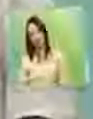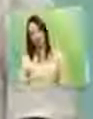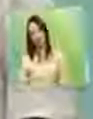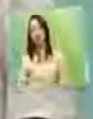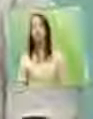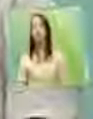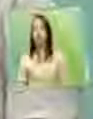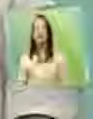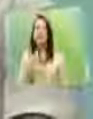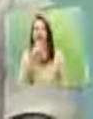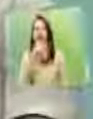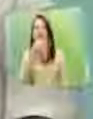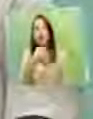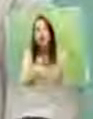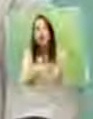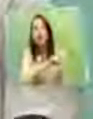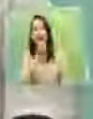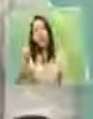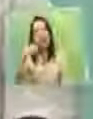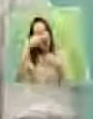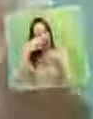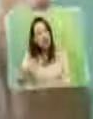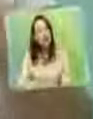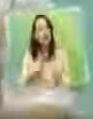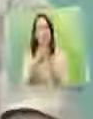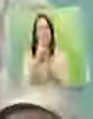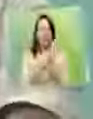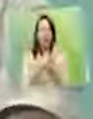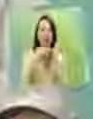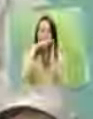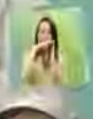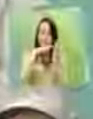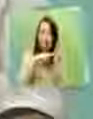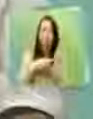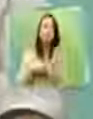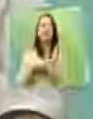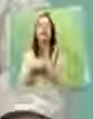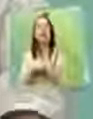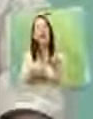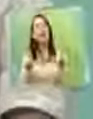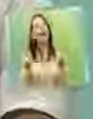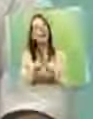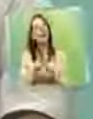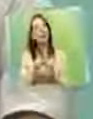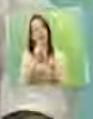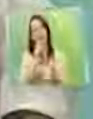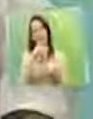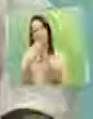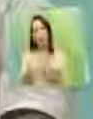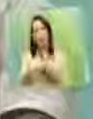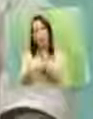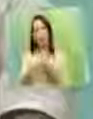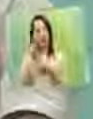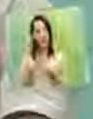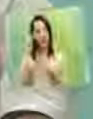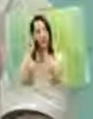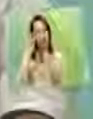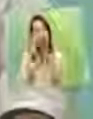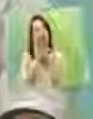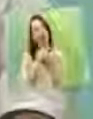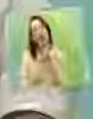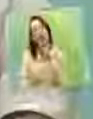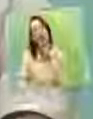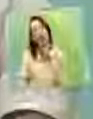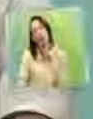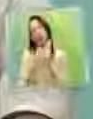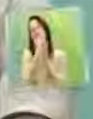Uma dica é a seguinte, prestar muita atenção nos textos. Eu vou voltar um pouquinho ao que o professor Elvio falou. Na prova de história, cai muito texto. Os